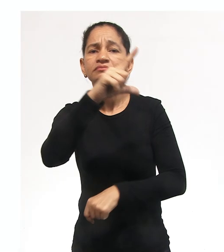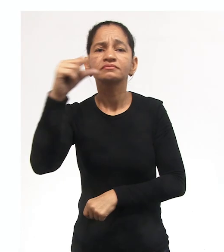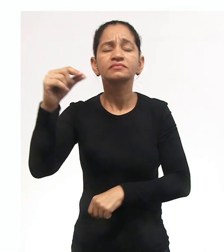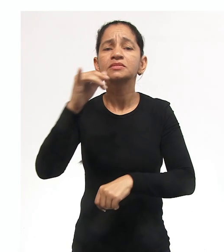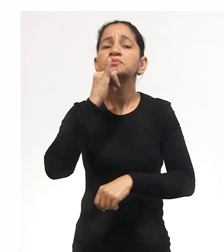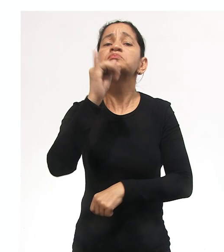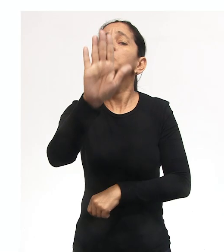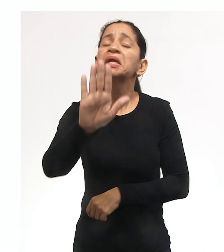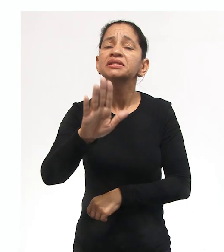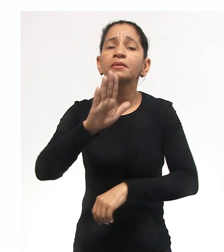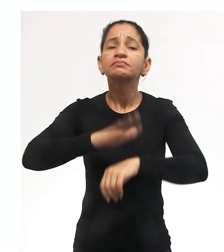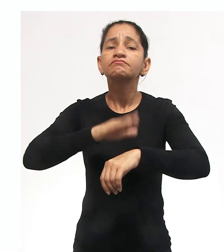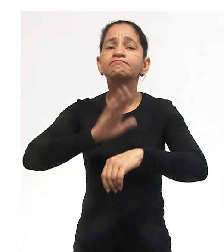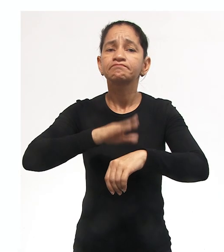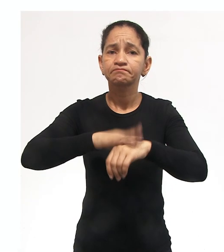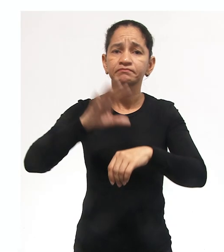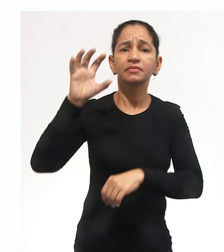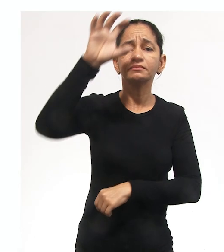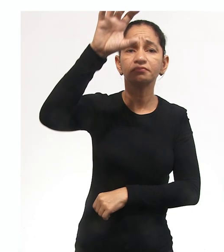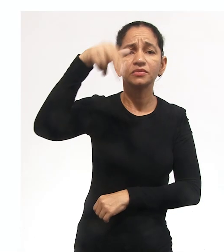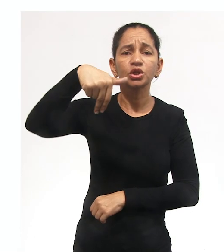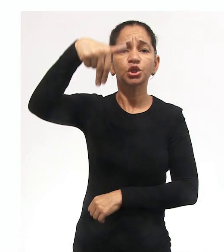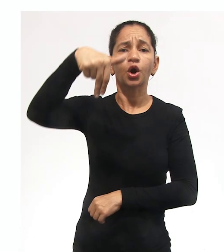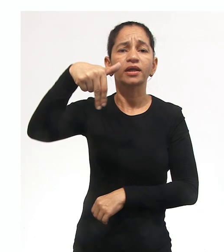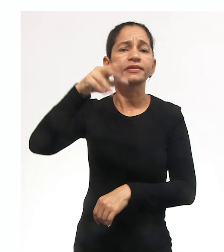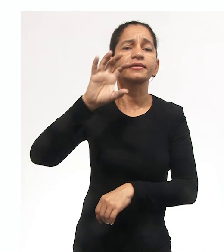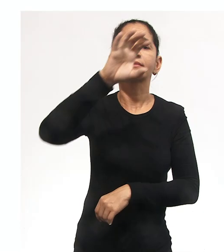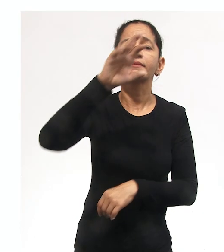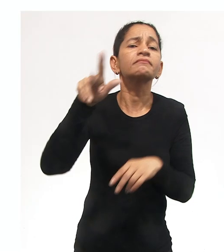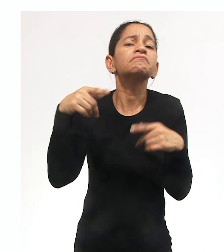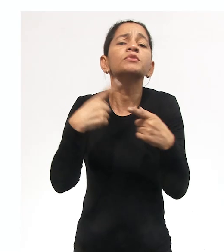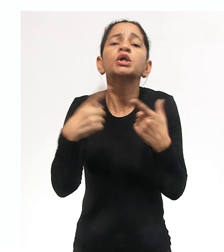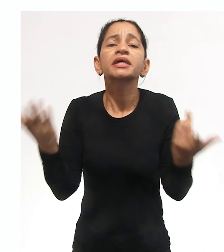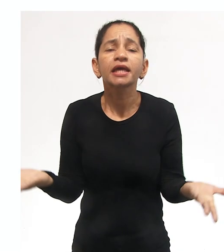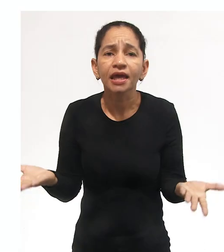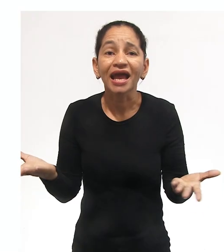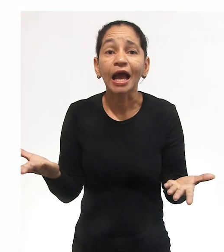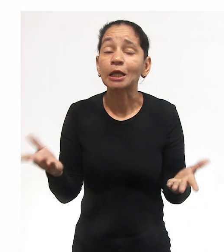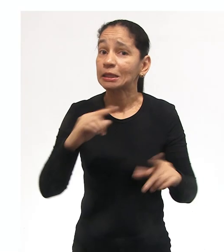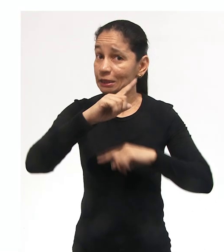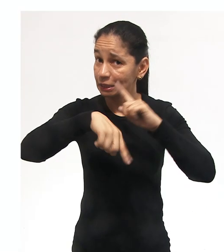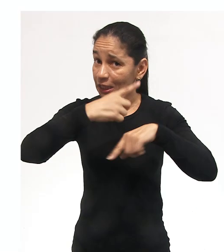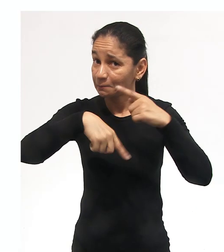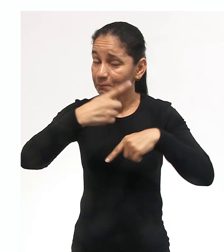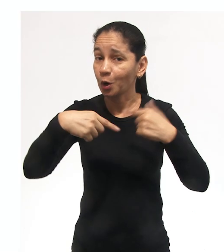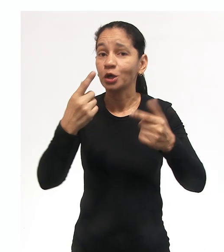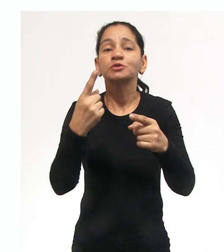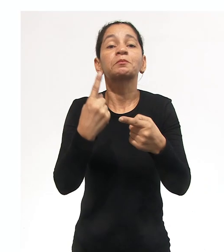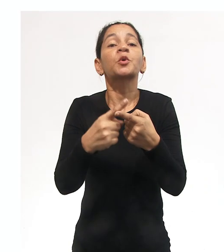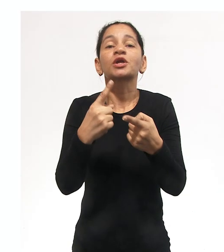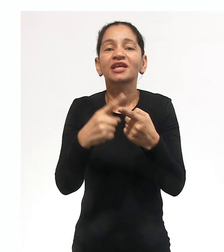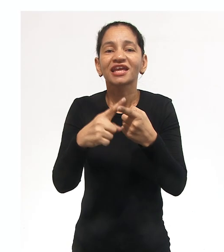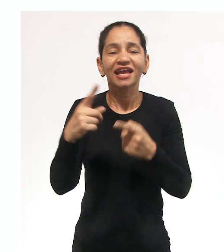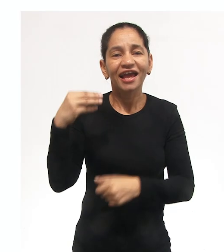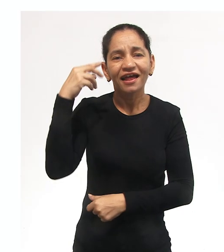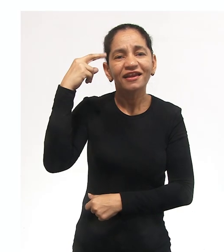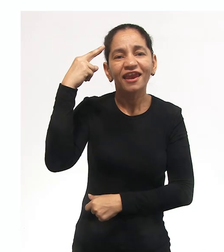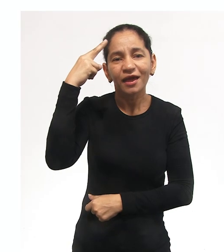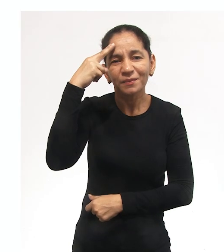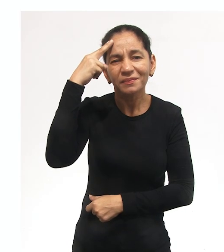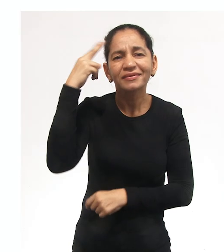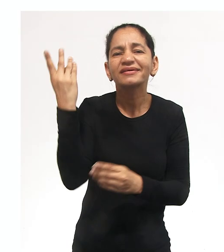escolheu, por exemplo, a região norte. E também vai registrar uma lembrança pertinente a um